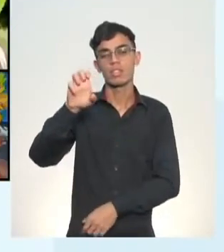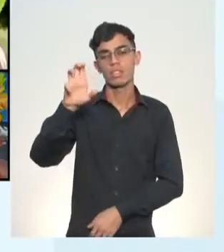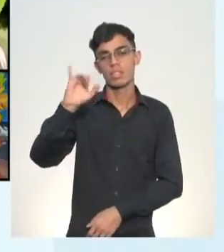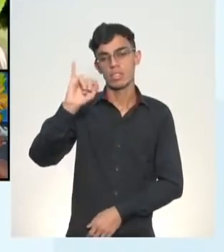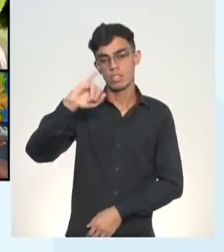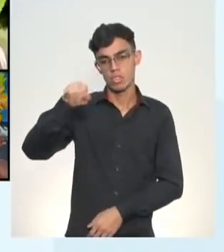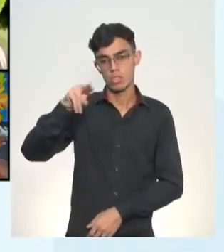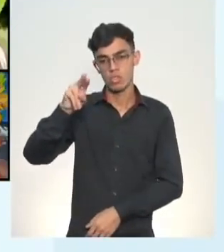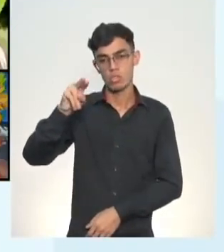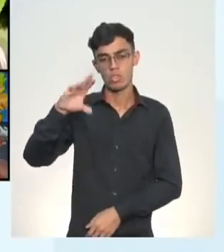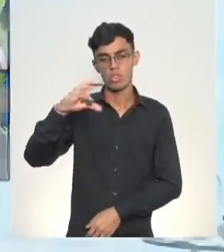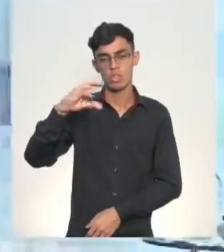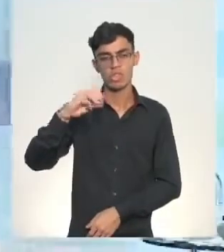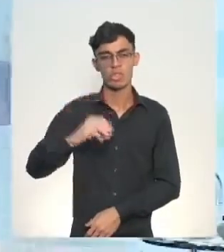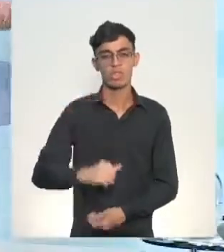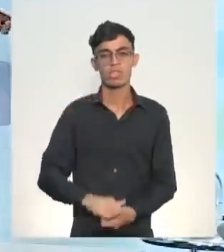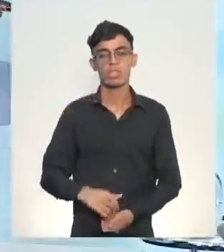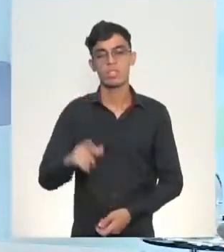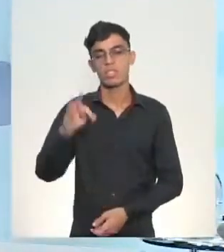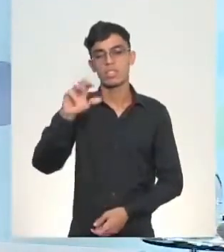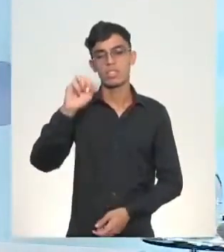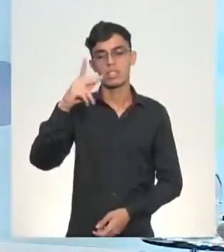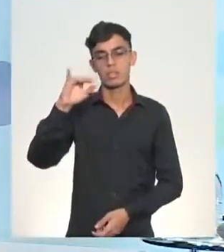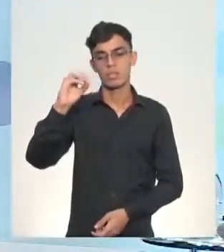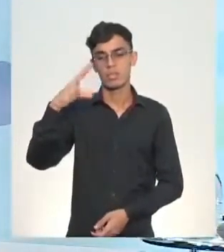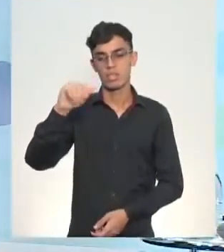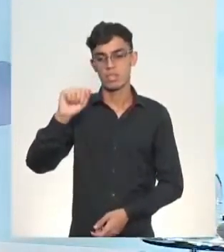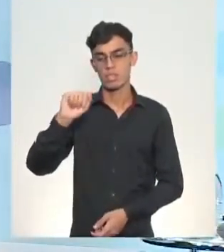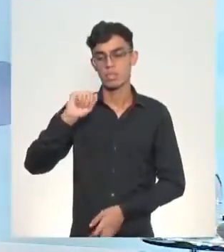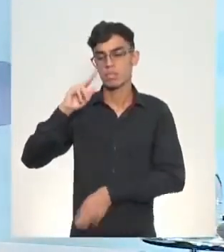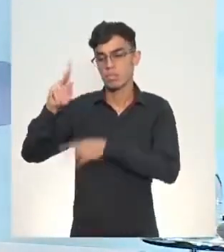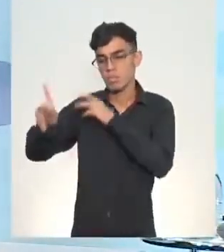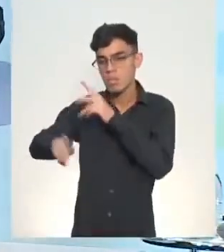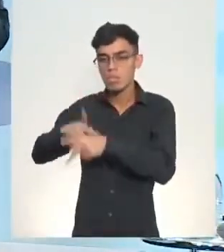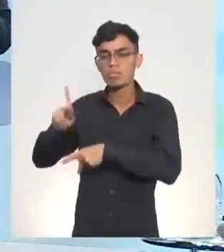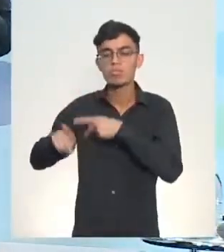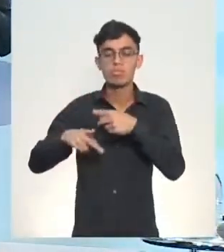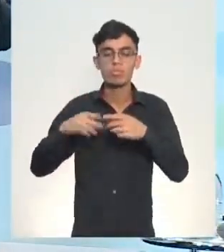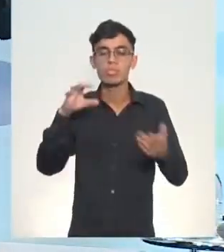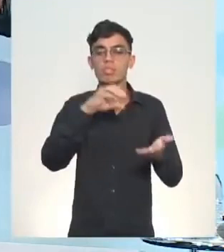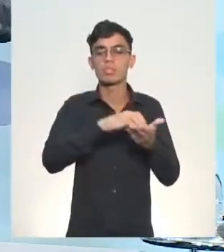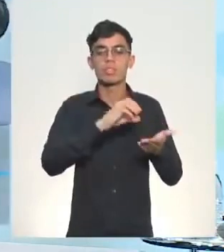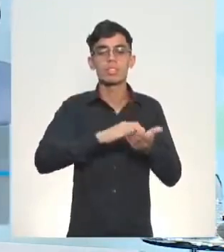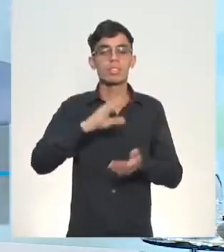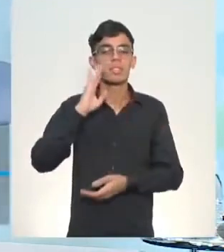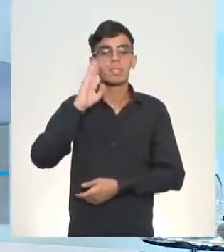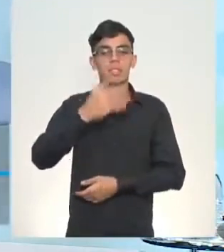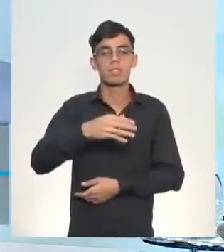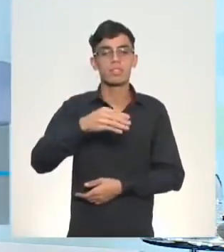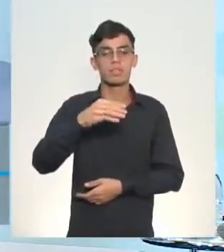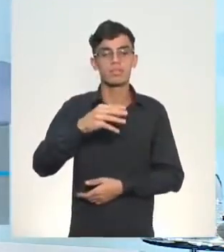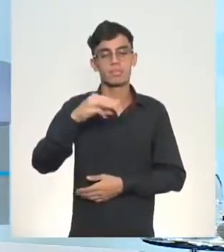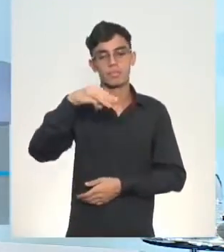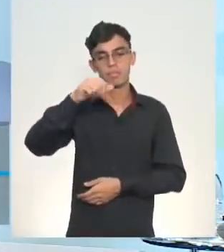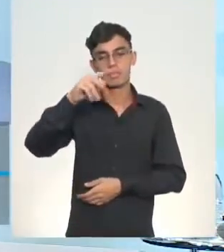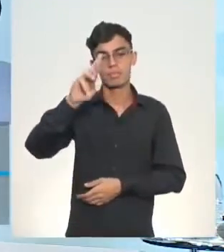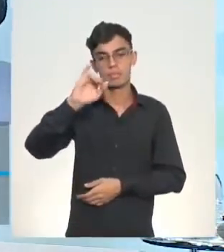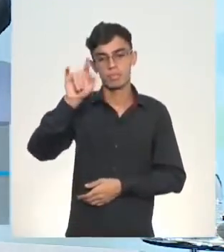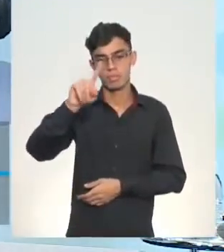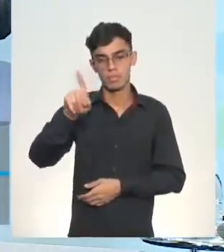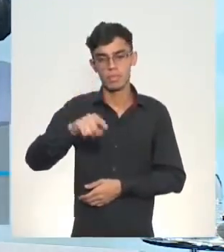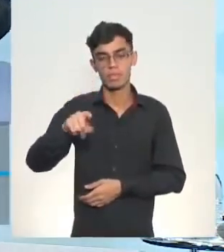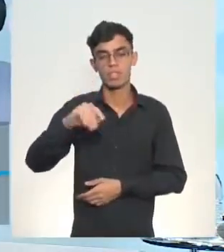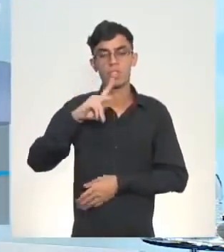vem da matriz, né, indígena, que traz para a gente, né, toda essa riqueza